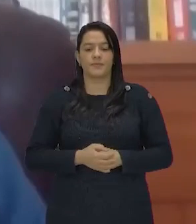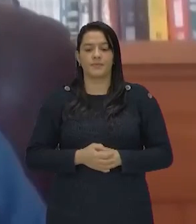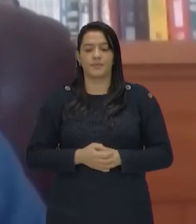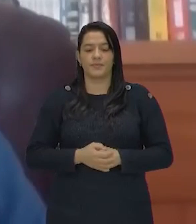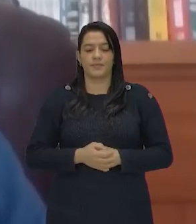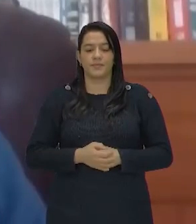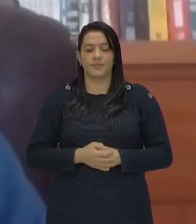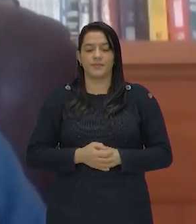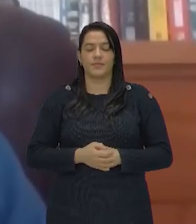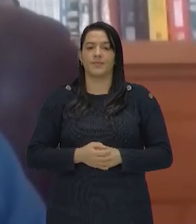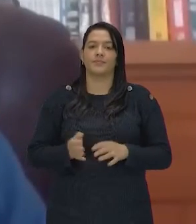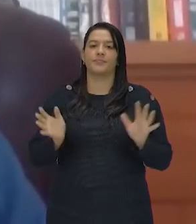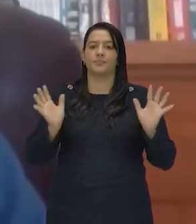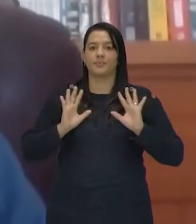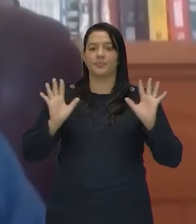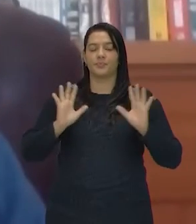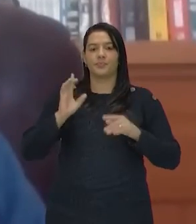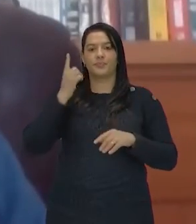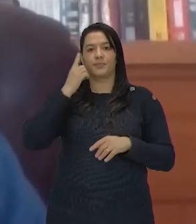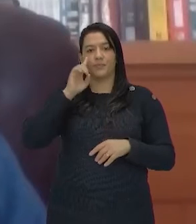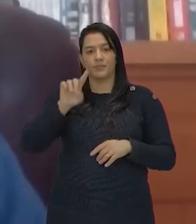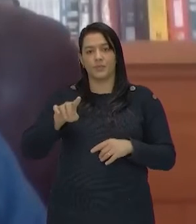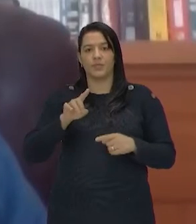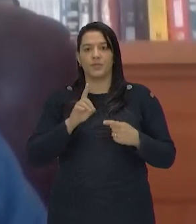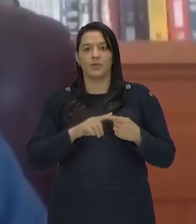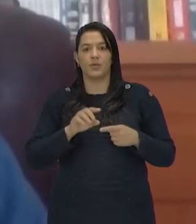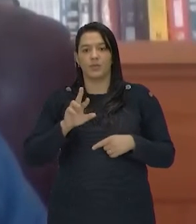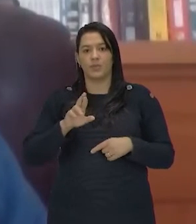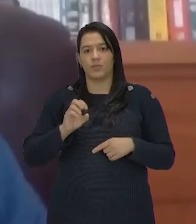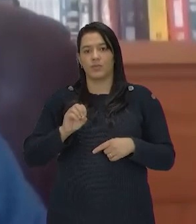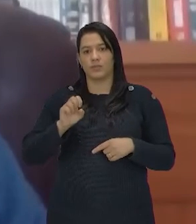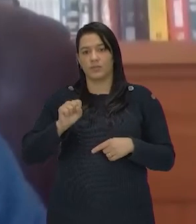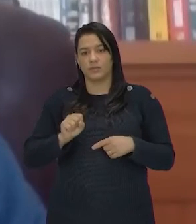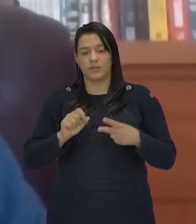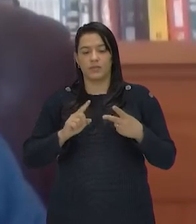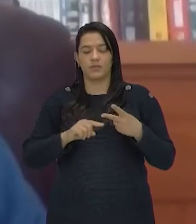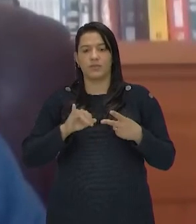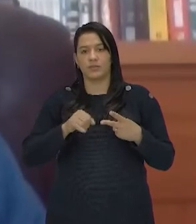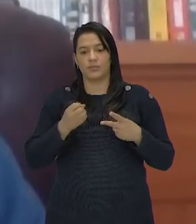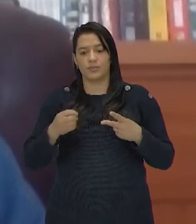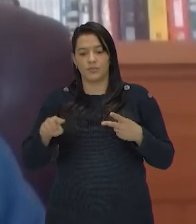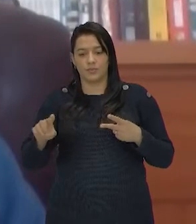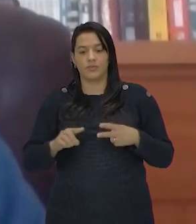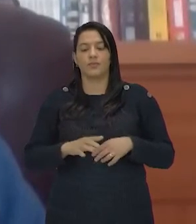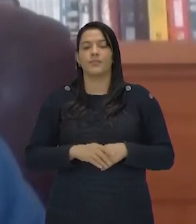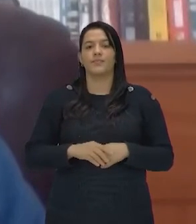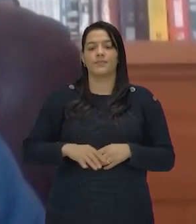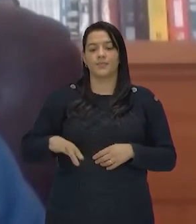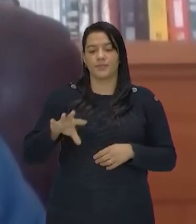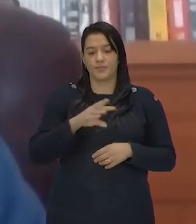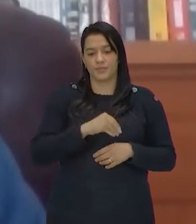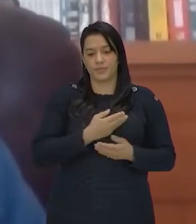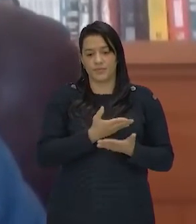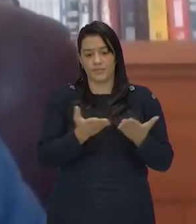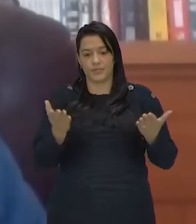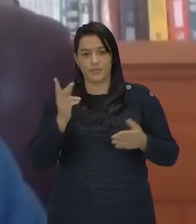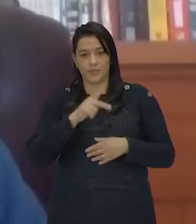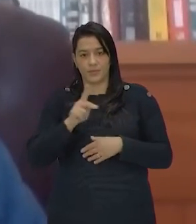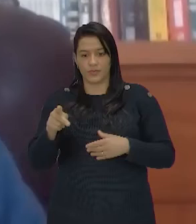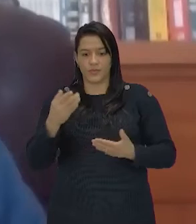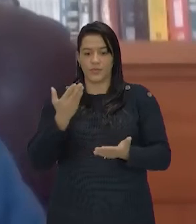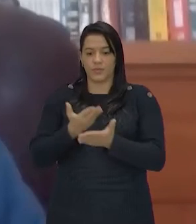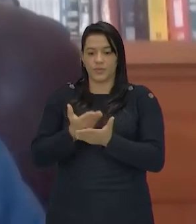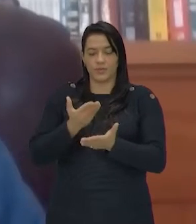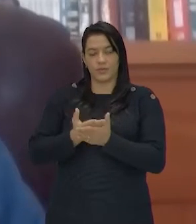Good morning, Ed. Good morning, Rosana, Teacher João, all English teachers and students in São